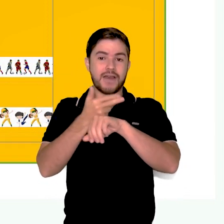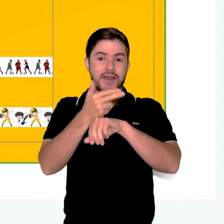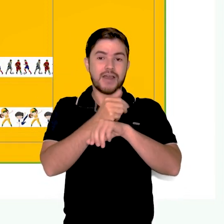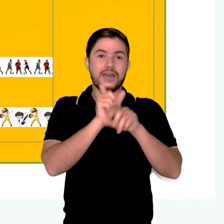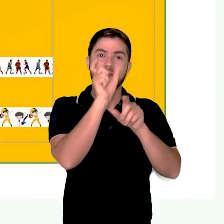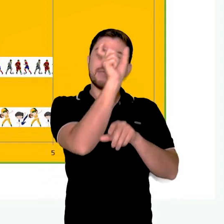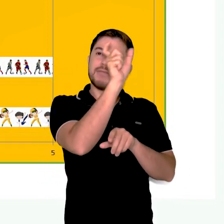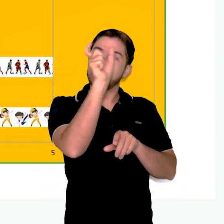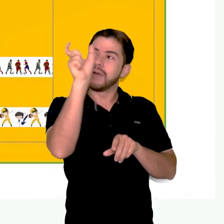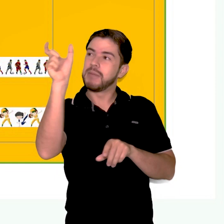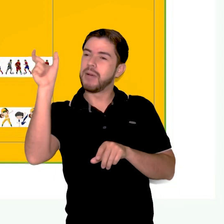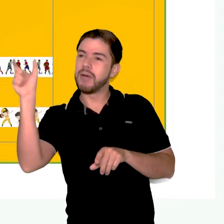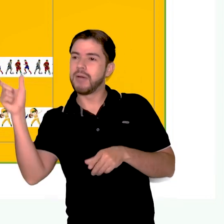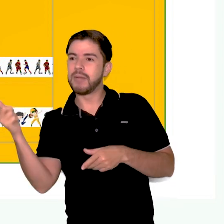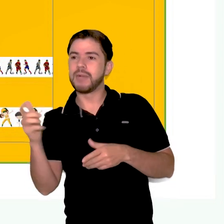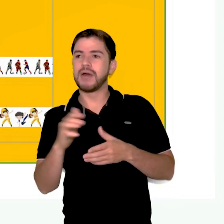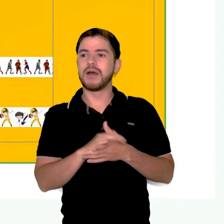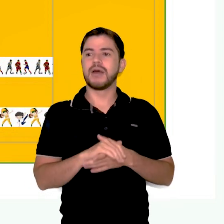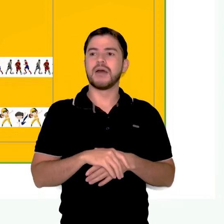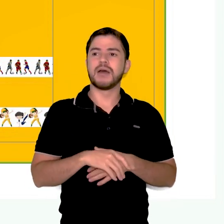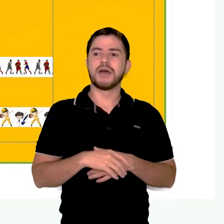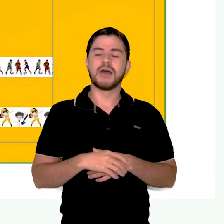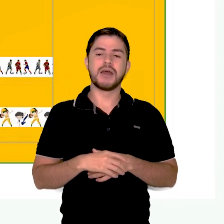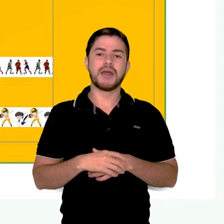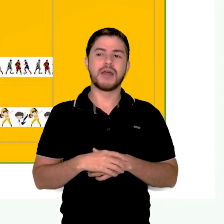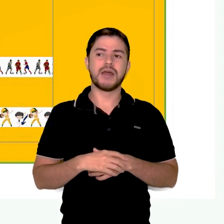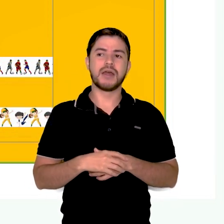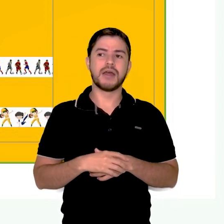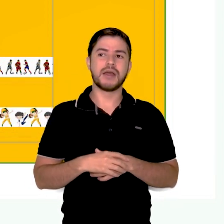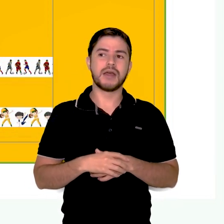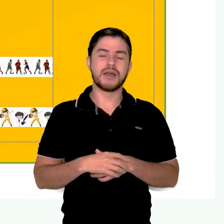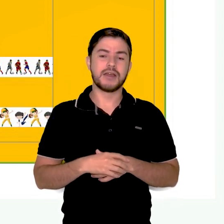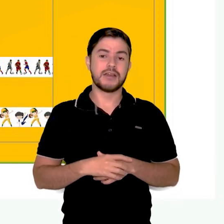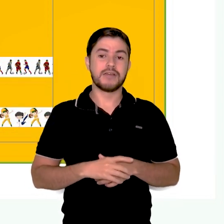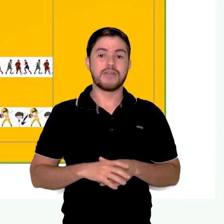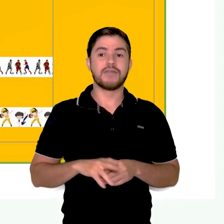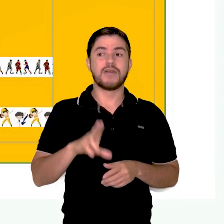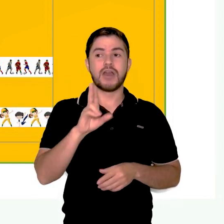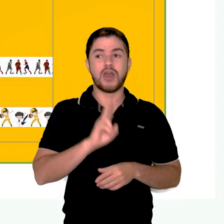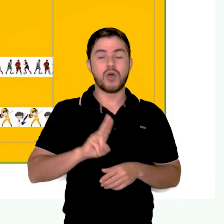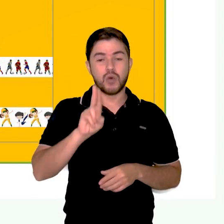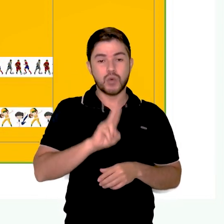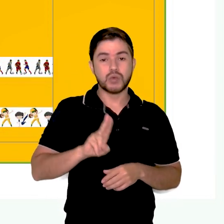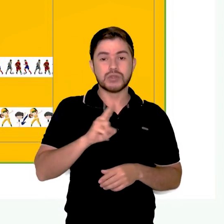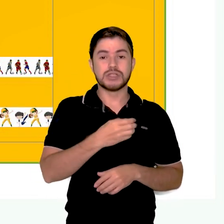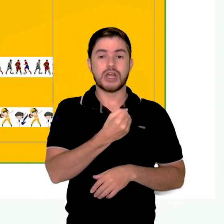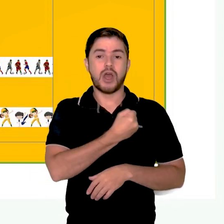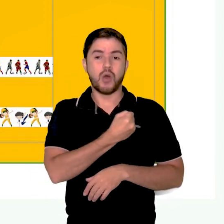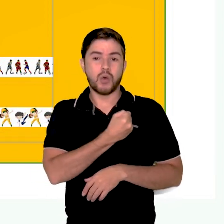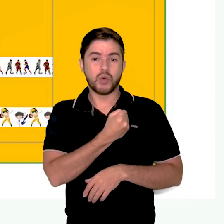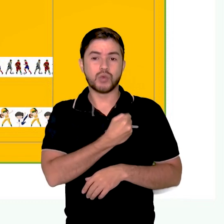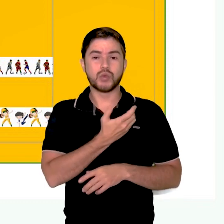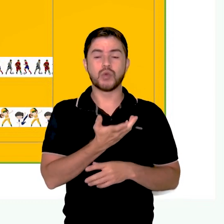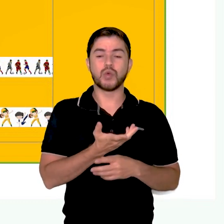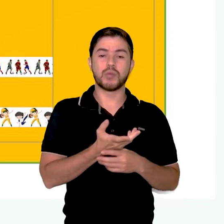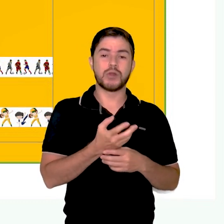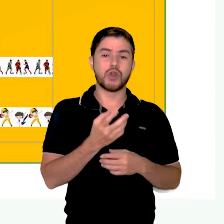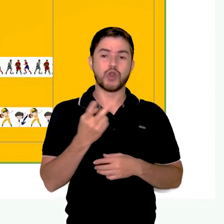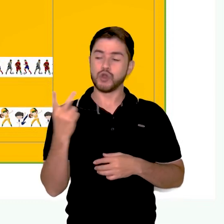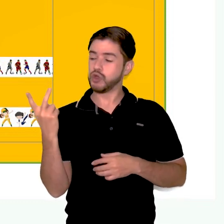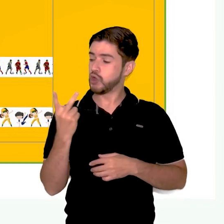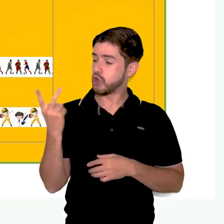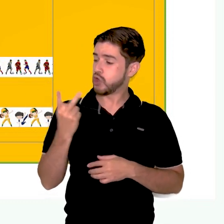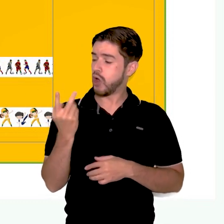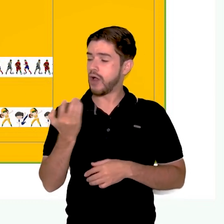nadando. Ao invés de eu colocar 2 dois colegas